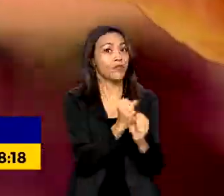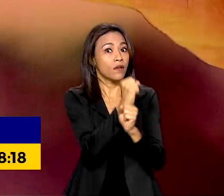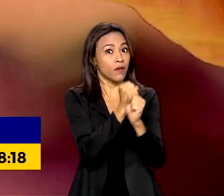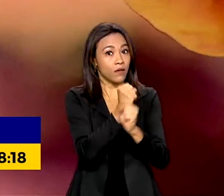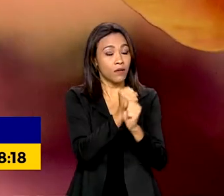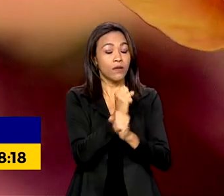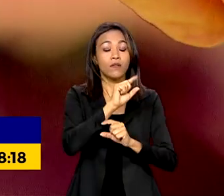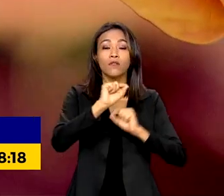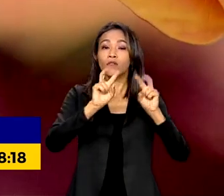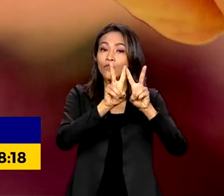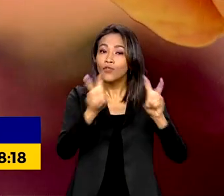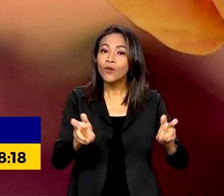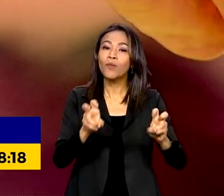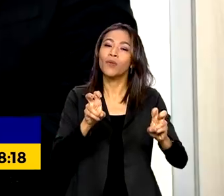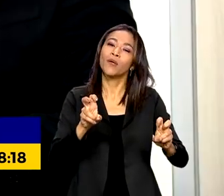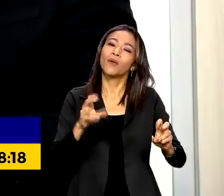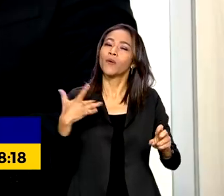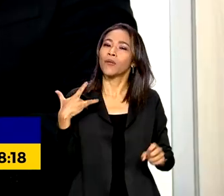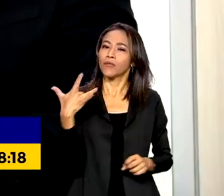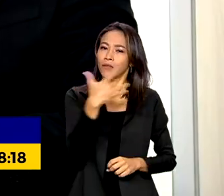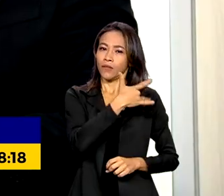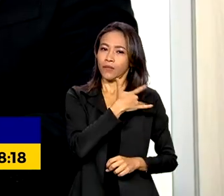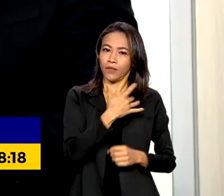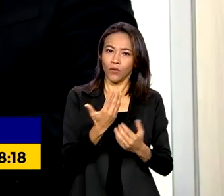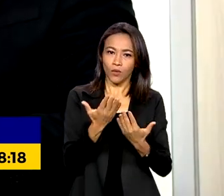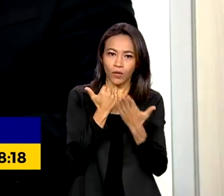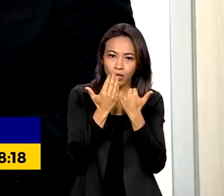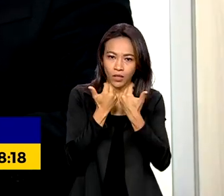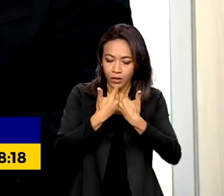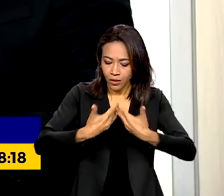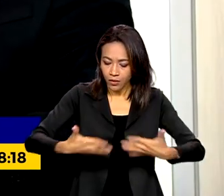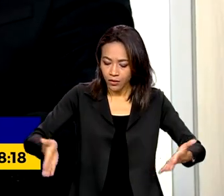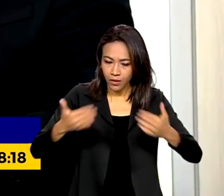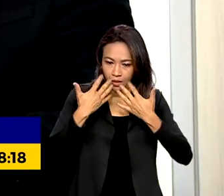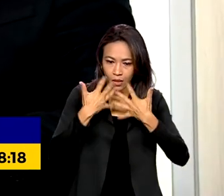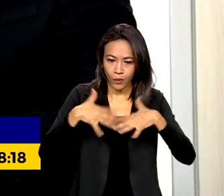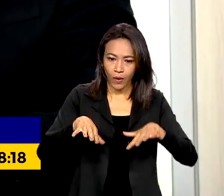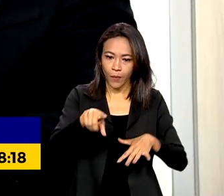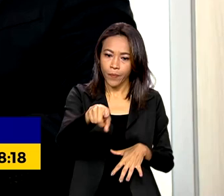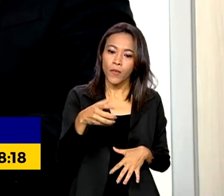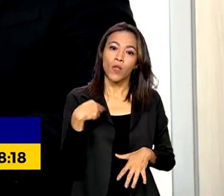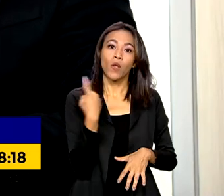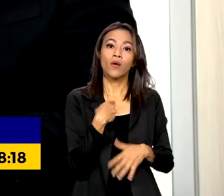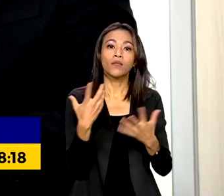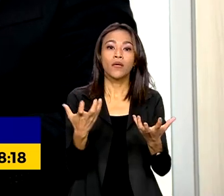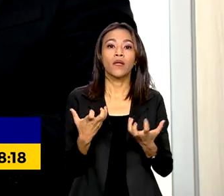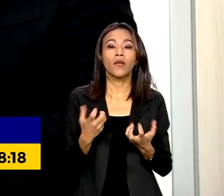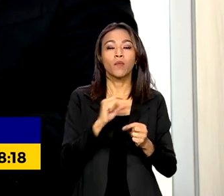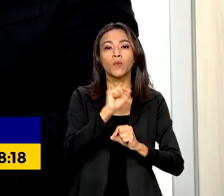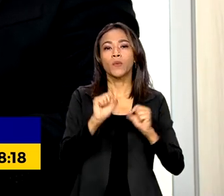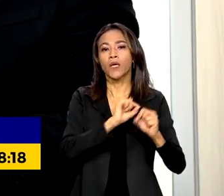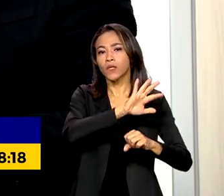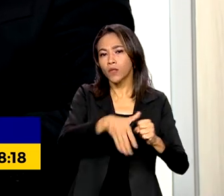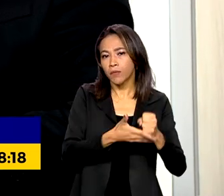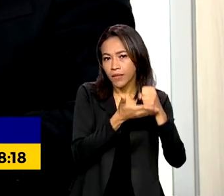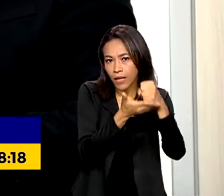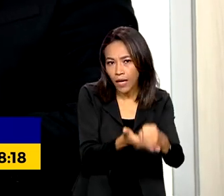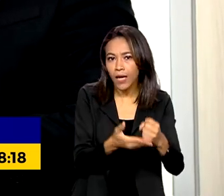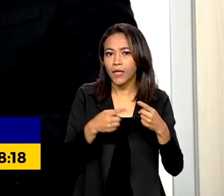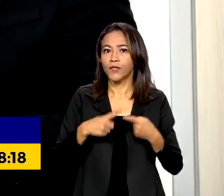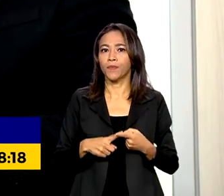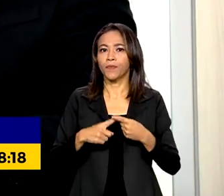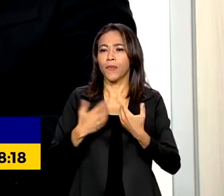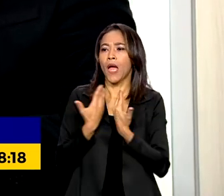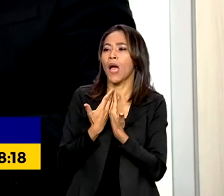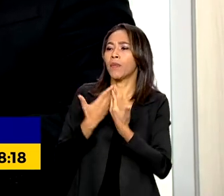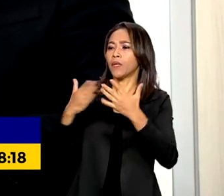dos orgânicos nós queremos a sustentabilidade a Inovação competitividade e abertura